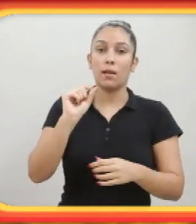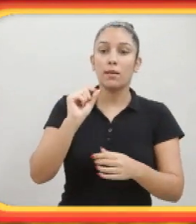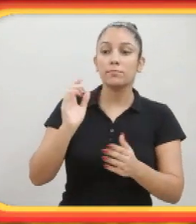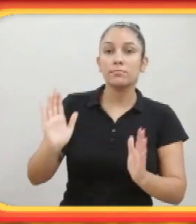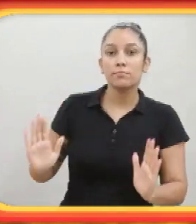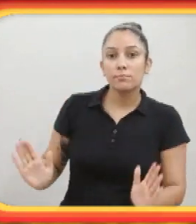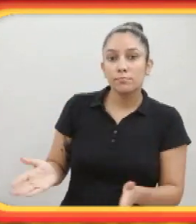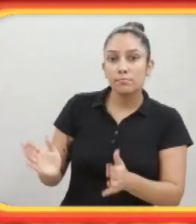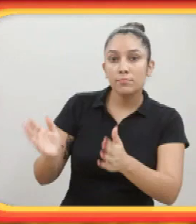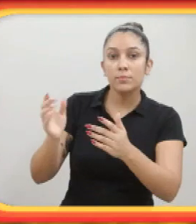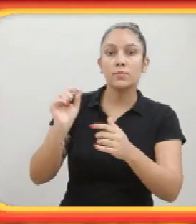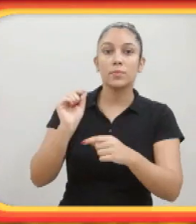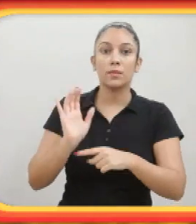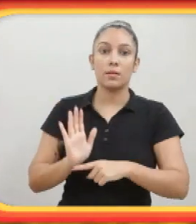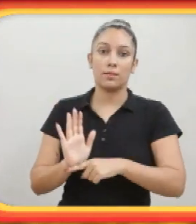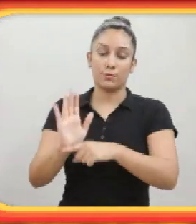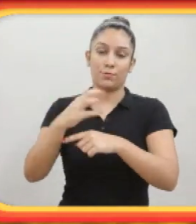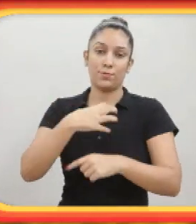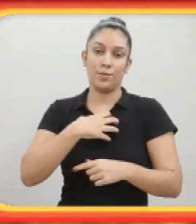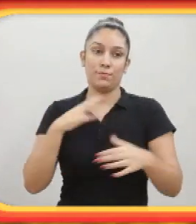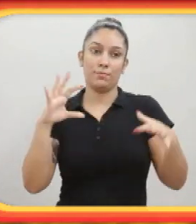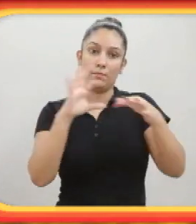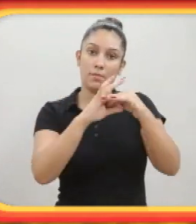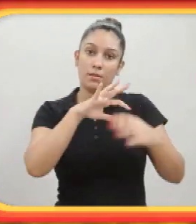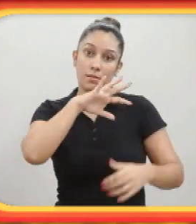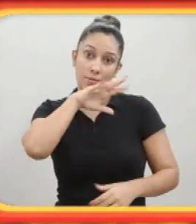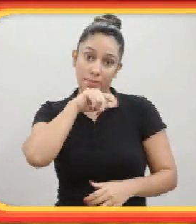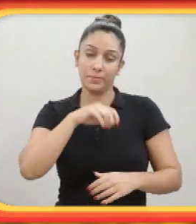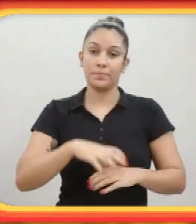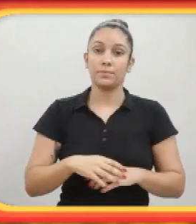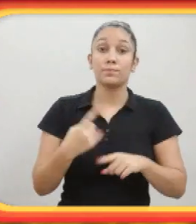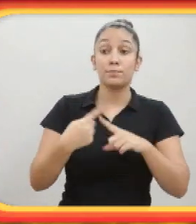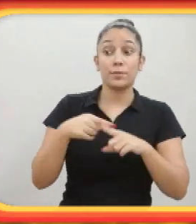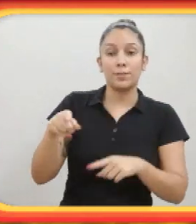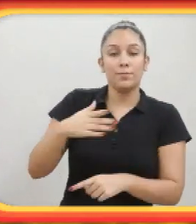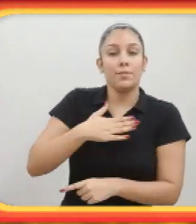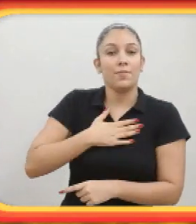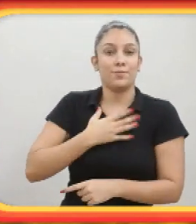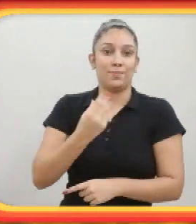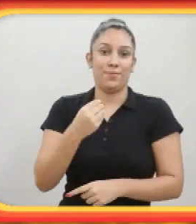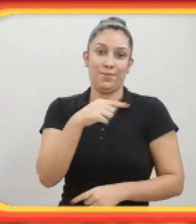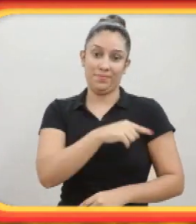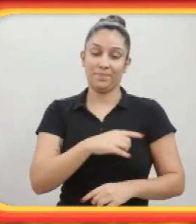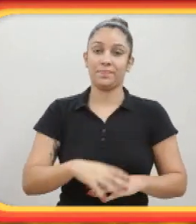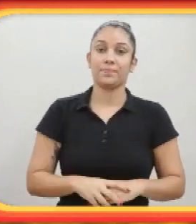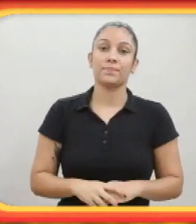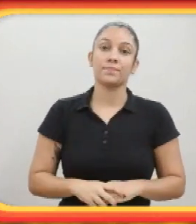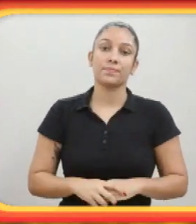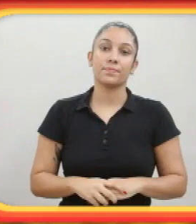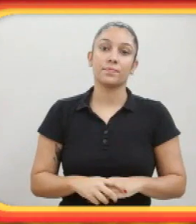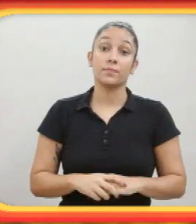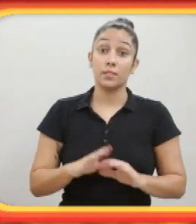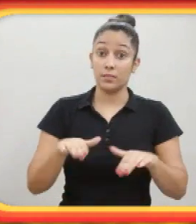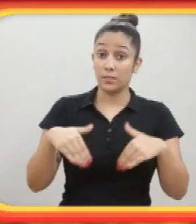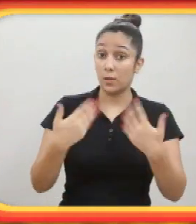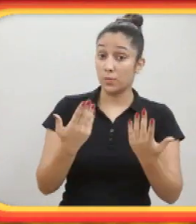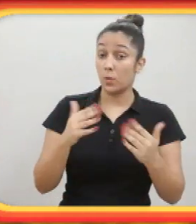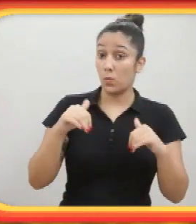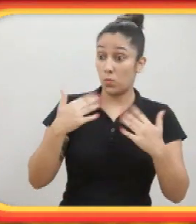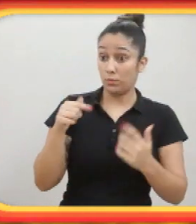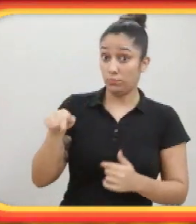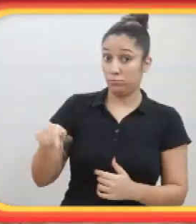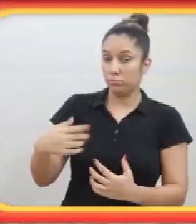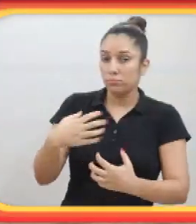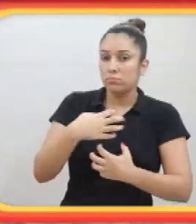tanto material pedagógico quanto o material do cavalo. Porque a gente, às vezes, no finalzinho